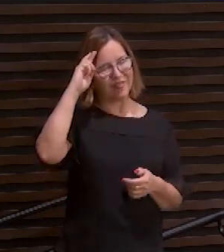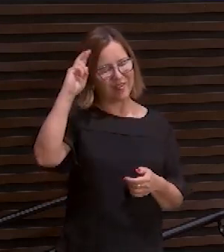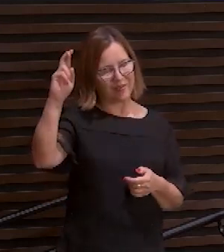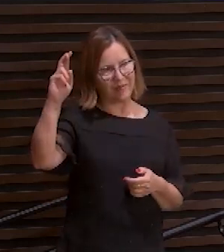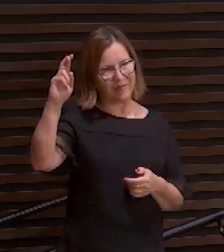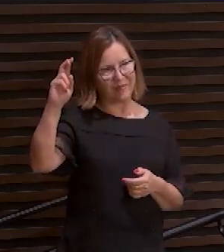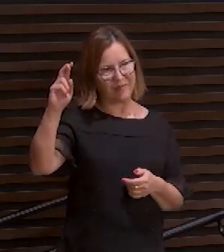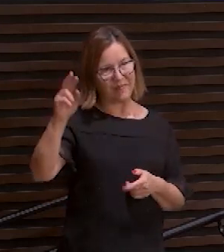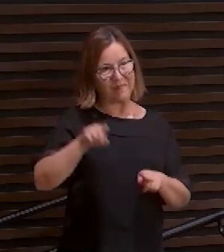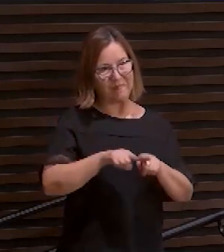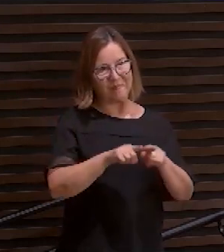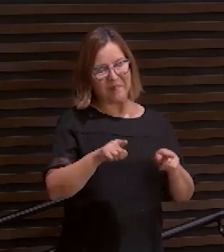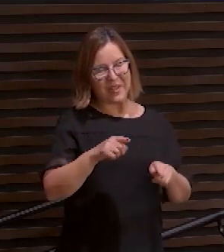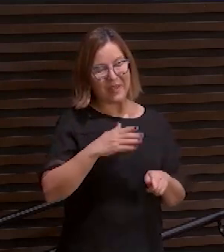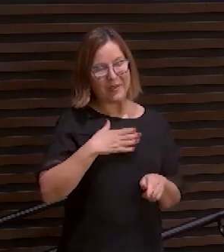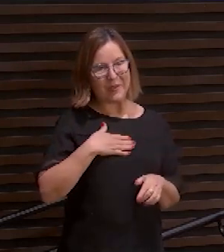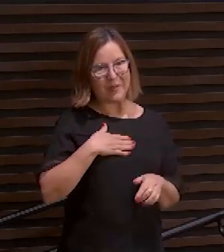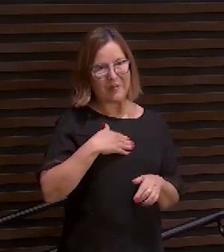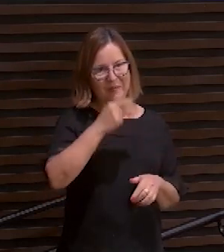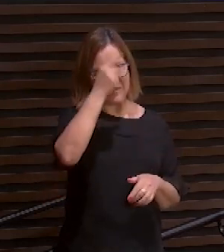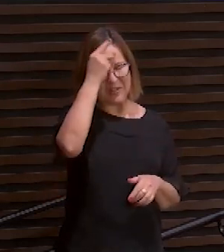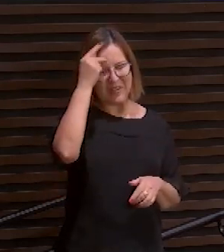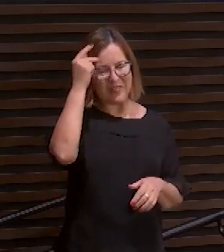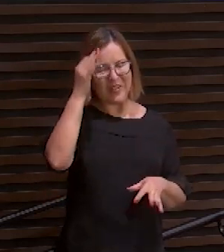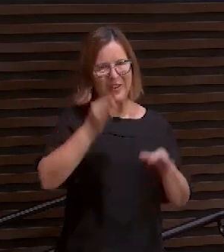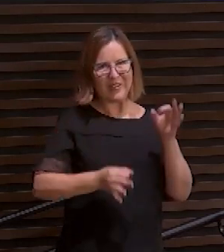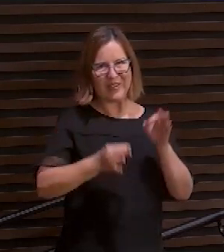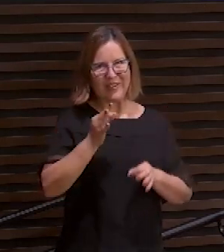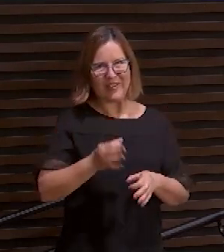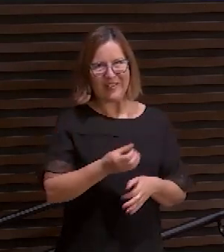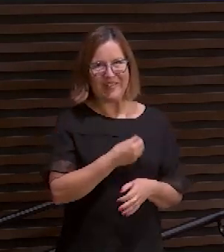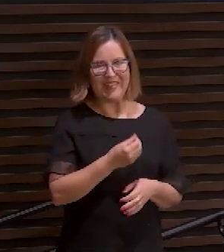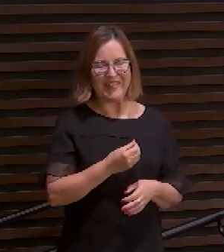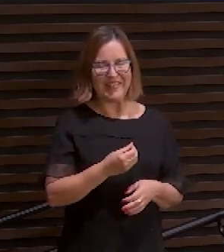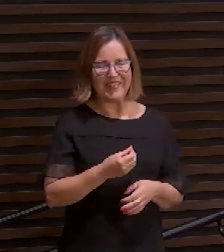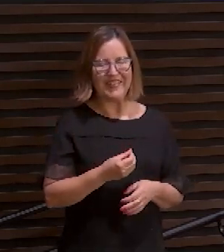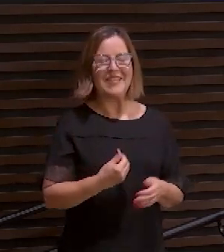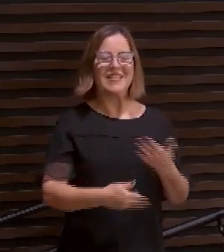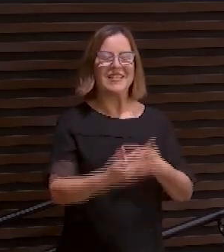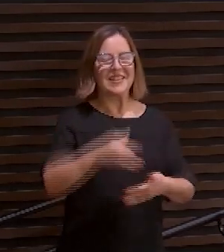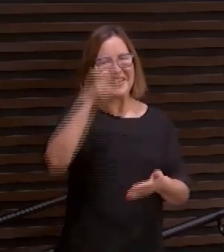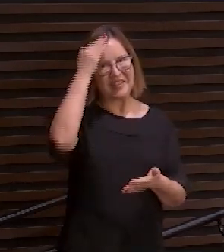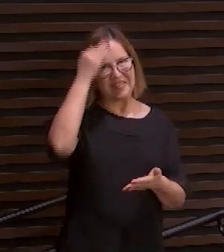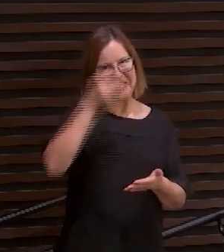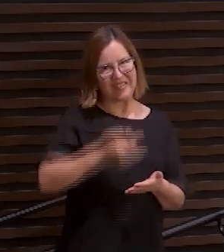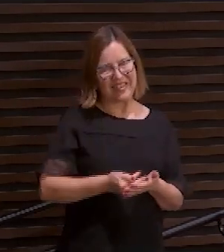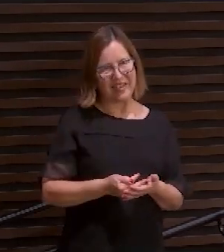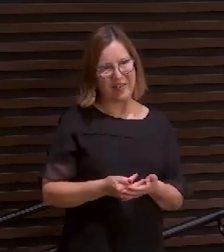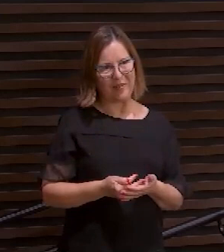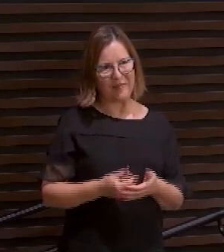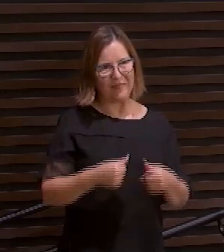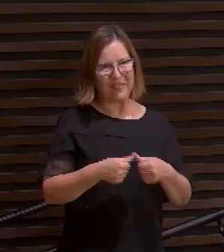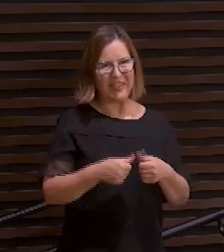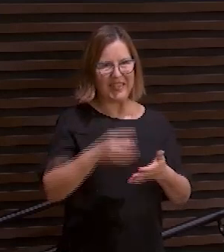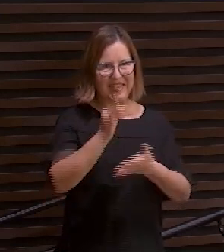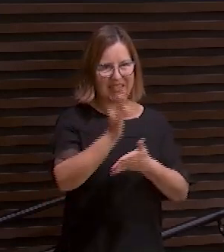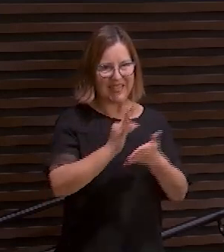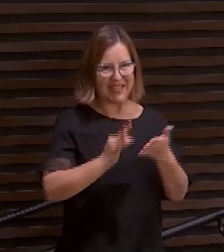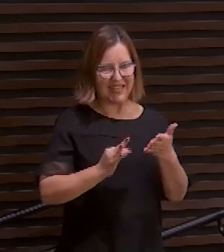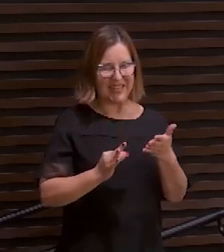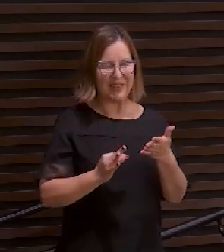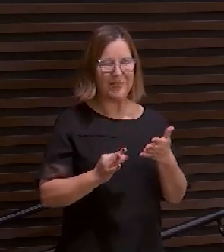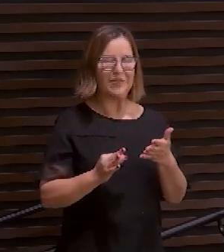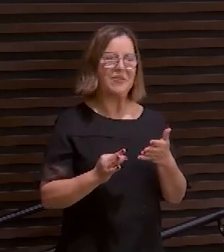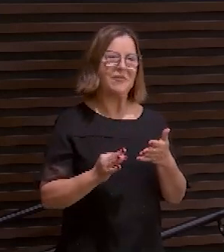Todavia o meu justo viverá pela fé. Esse texto se